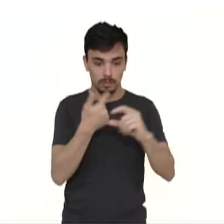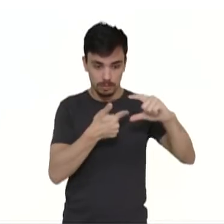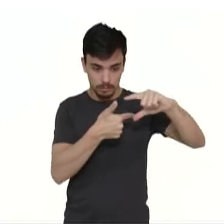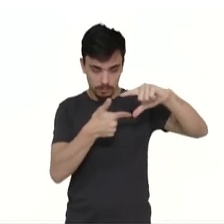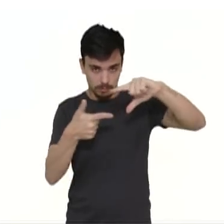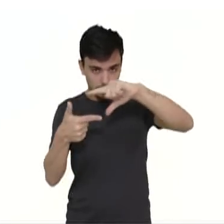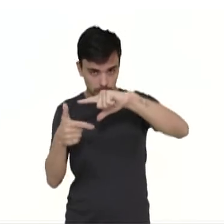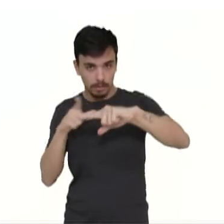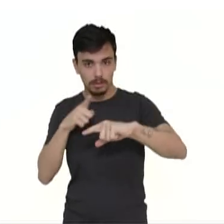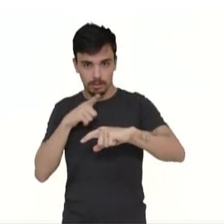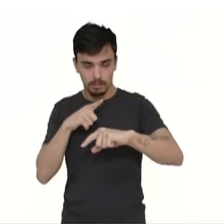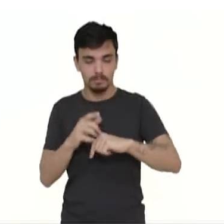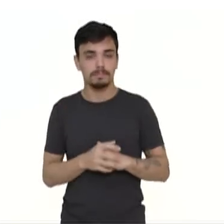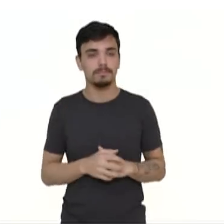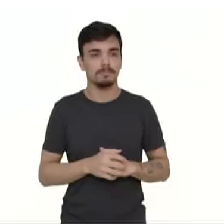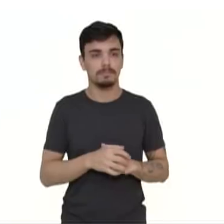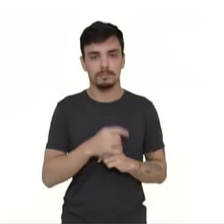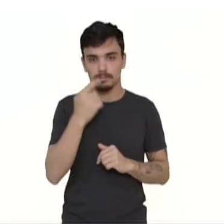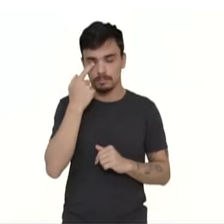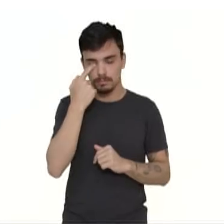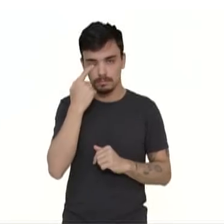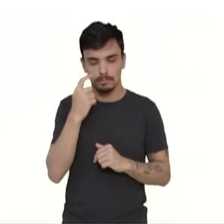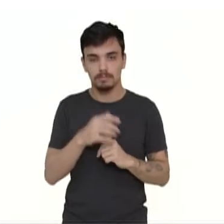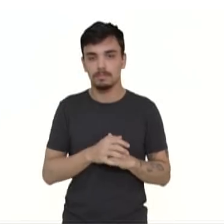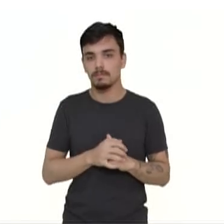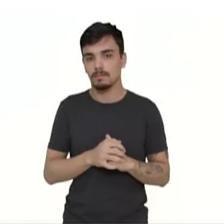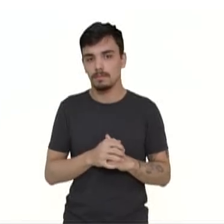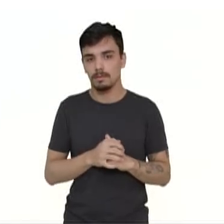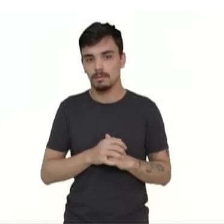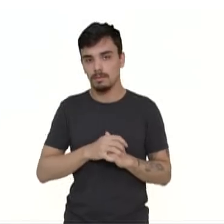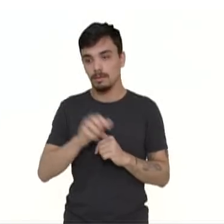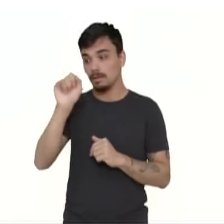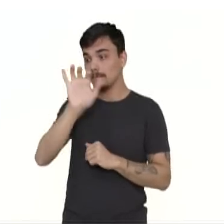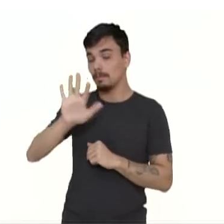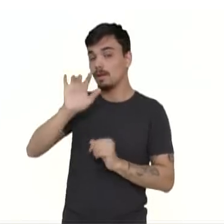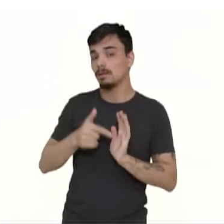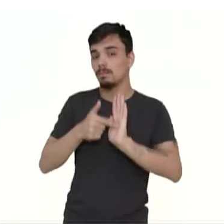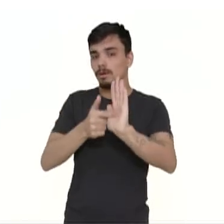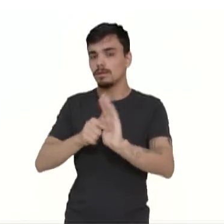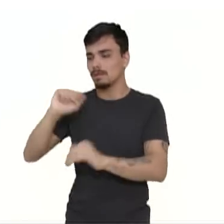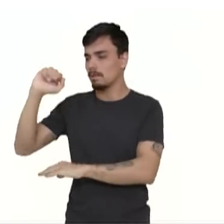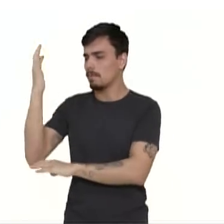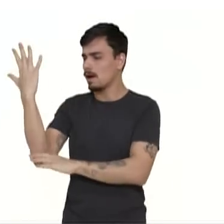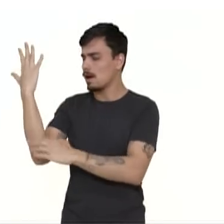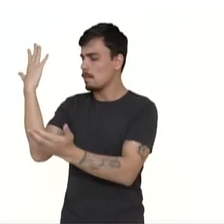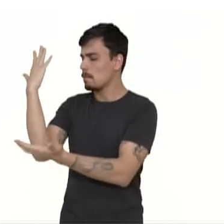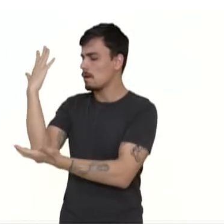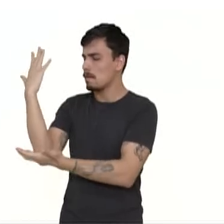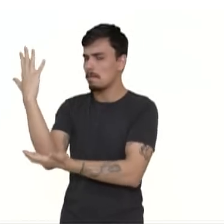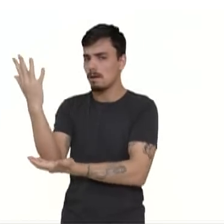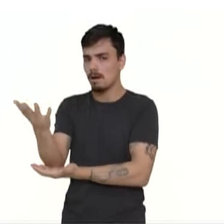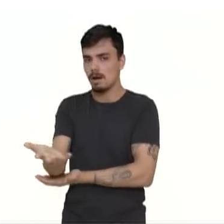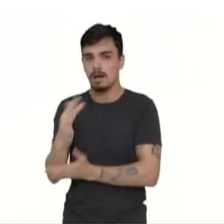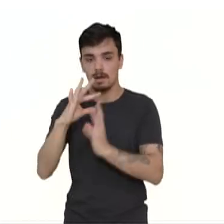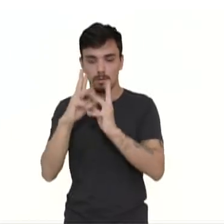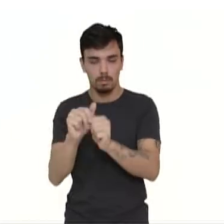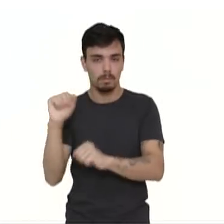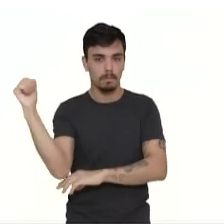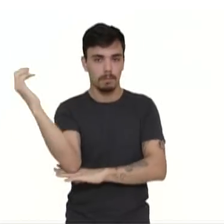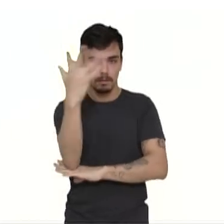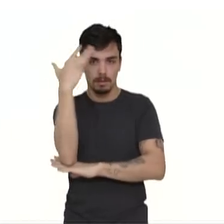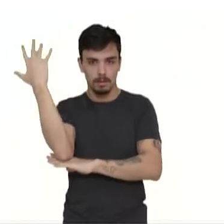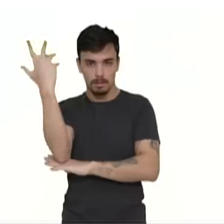charge, né, que a gente está analisando. A imagem ilustra uma situação de desmatamento de árvores, traz vários desenhos de tocos de